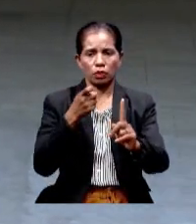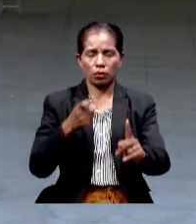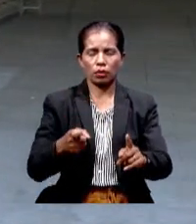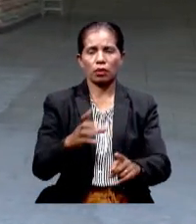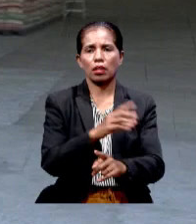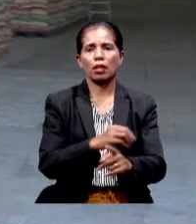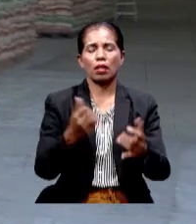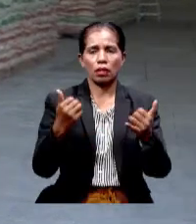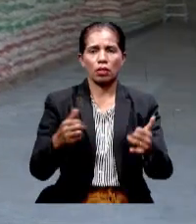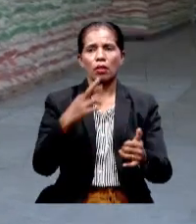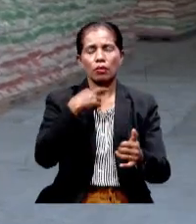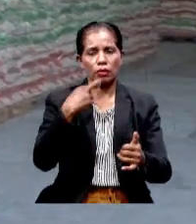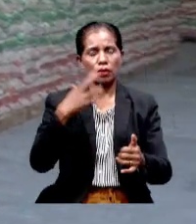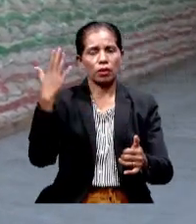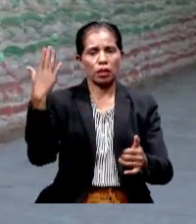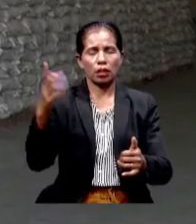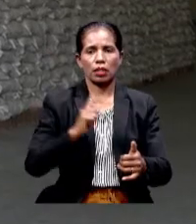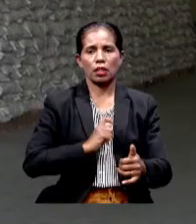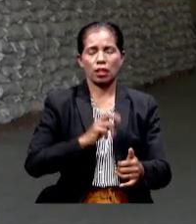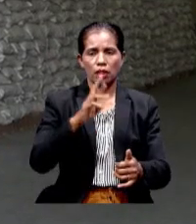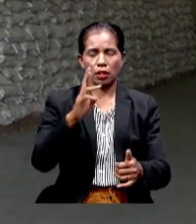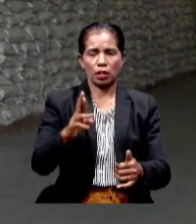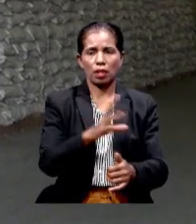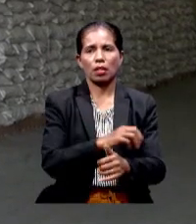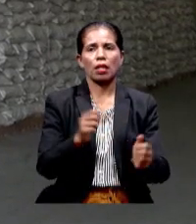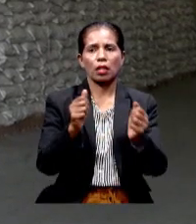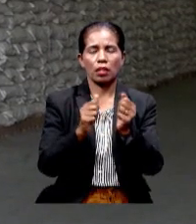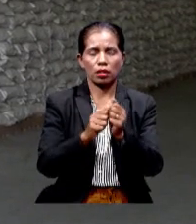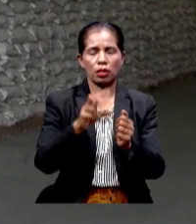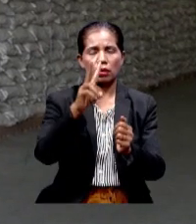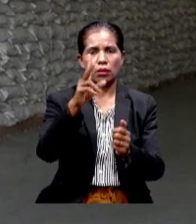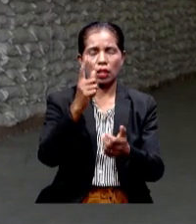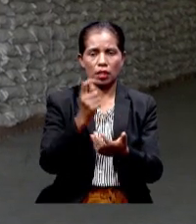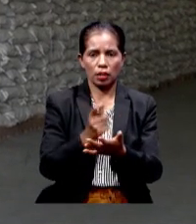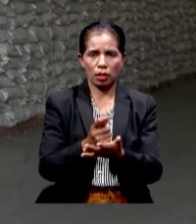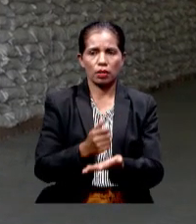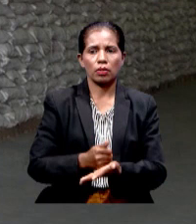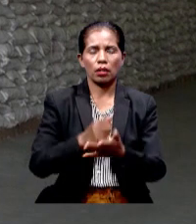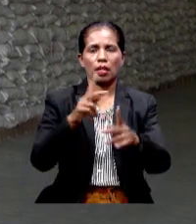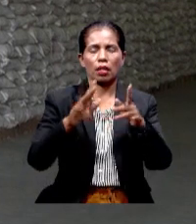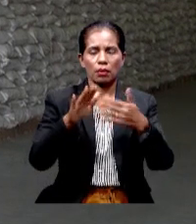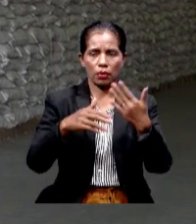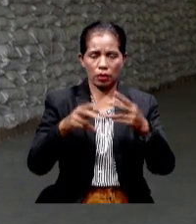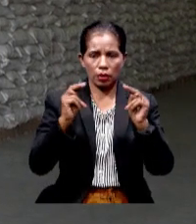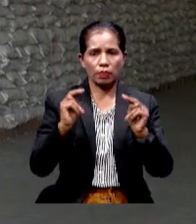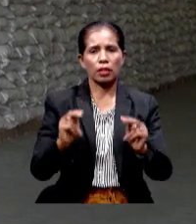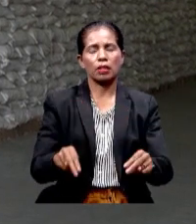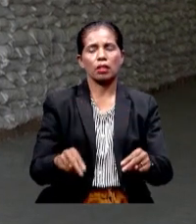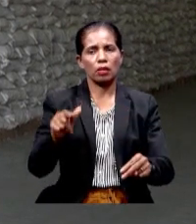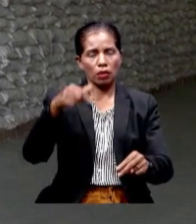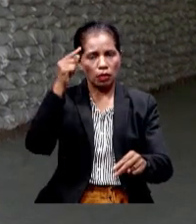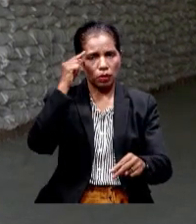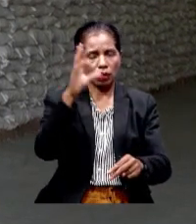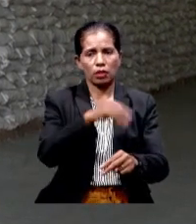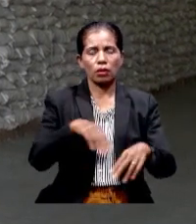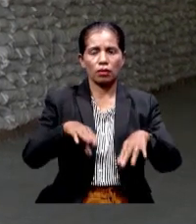dão ne stock fos e armazém tibar, toneladas rio rua resim, ato responde ba povo ne necessidade, no governo se